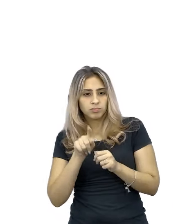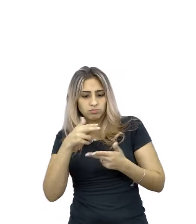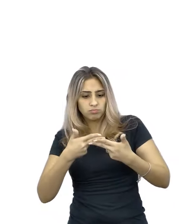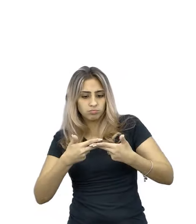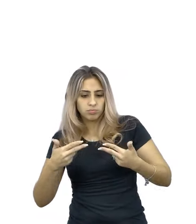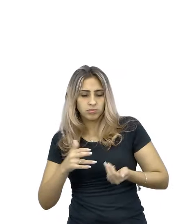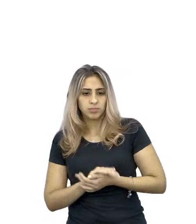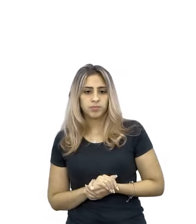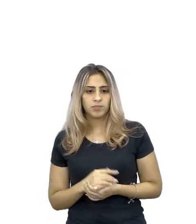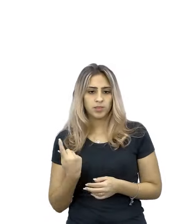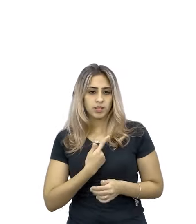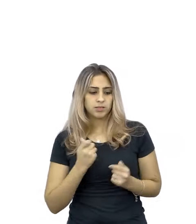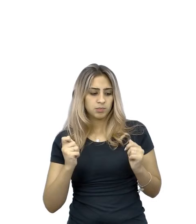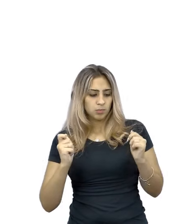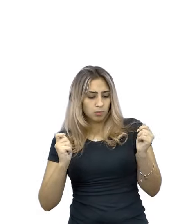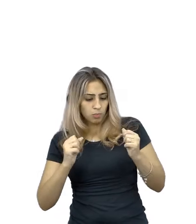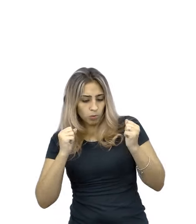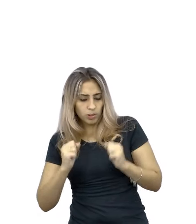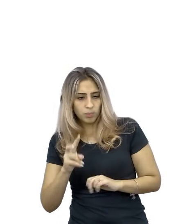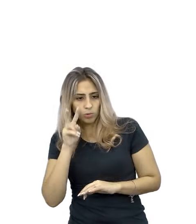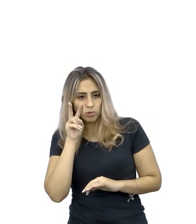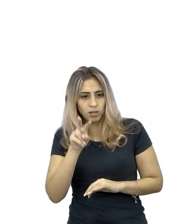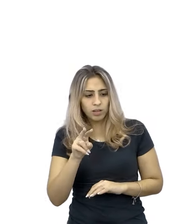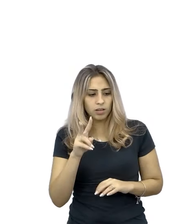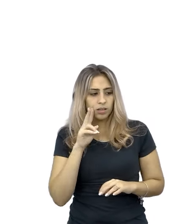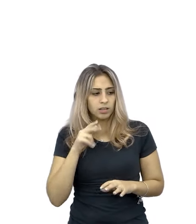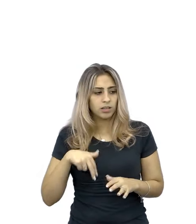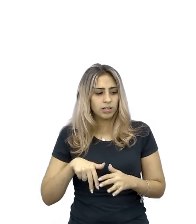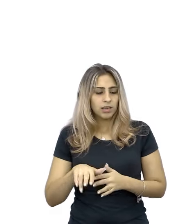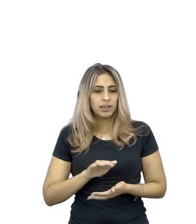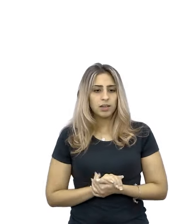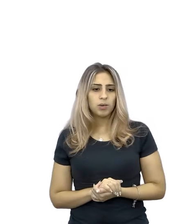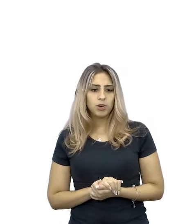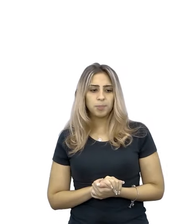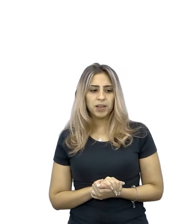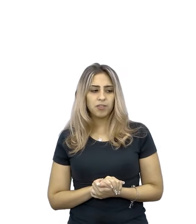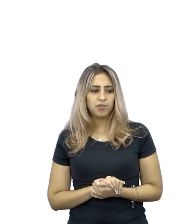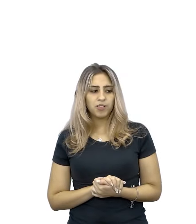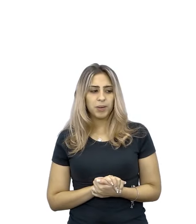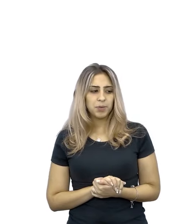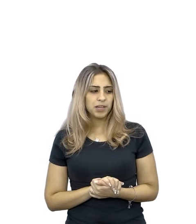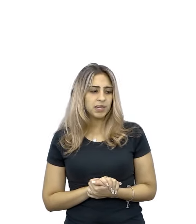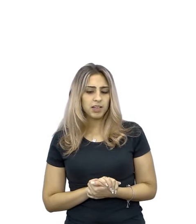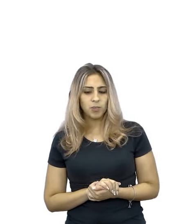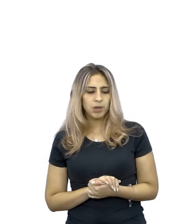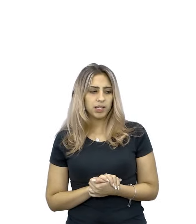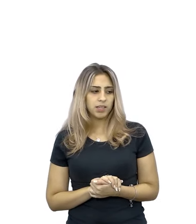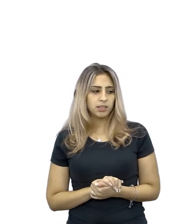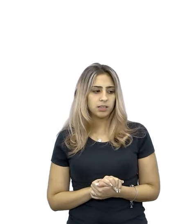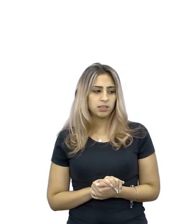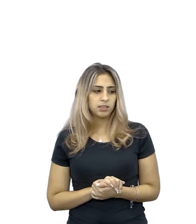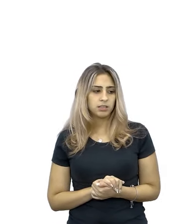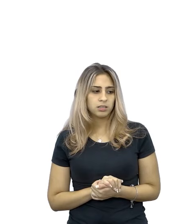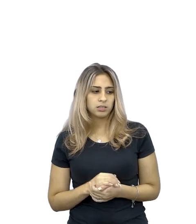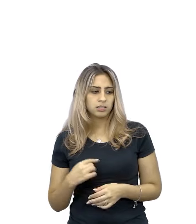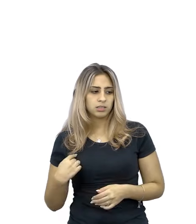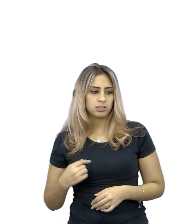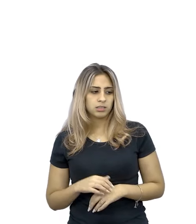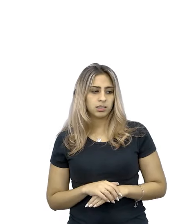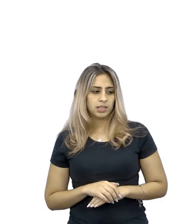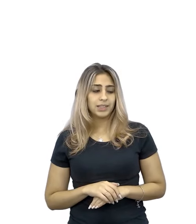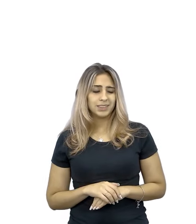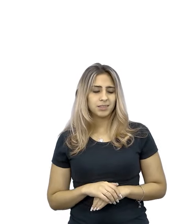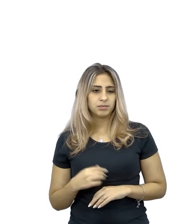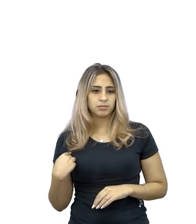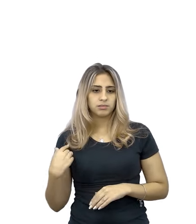que nós podemos olhar, andar na rua, saber os números que nos cercam, isso é fascinante. Então, quando nós falamos de letramento matemático,